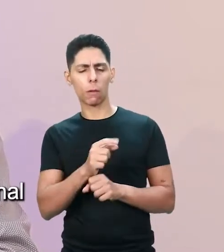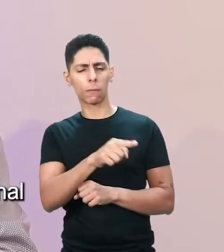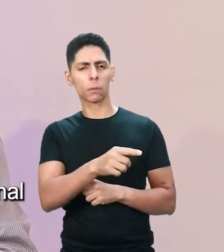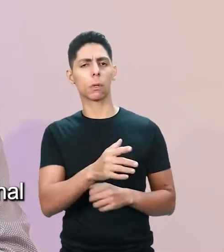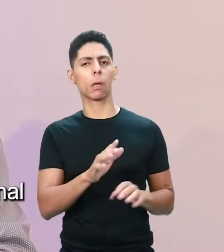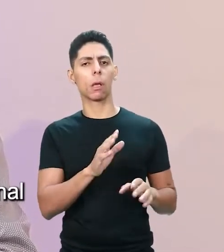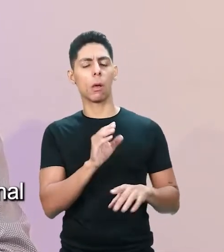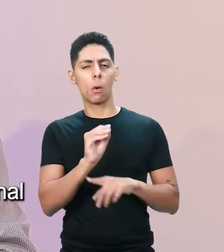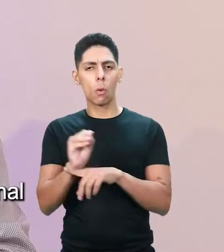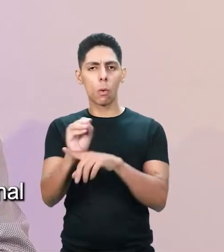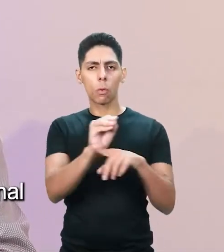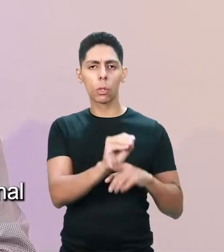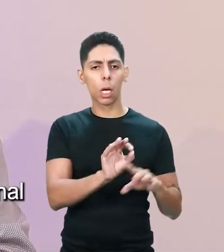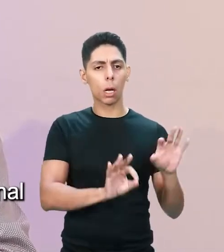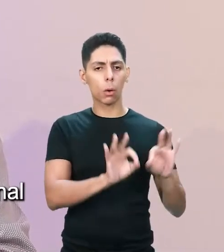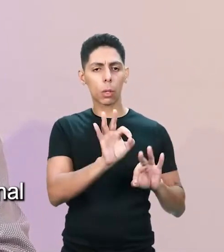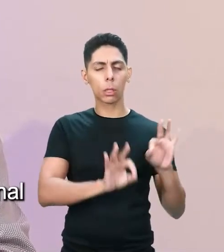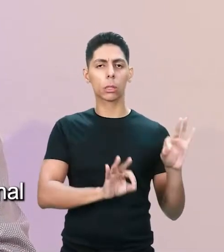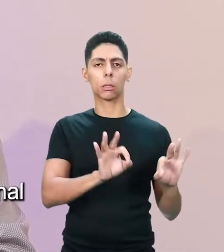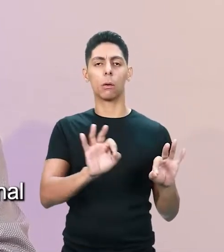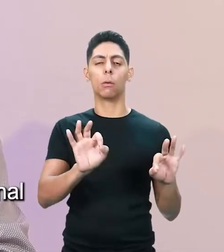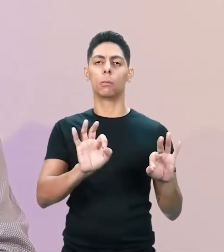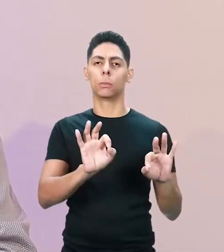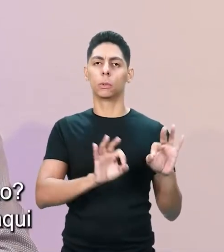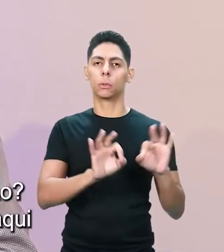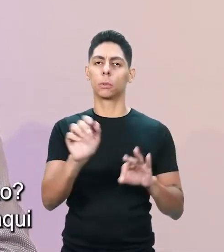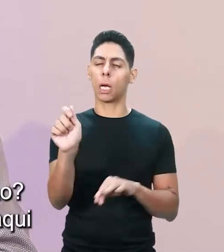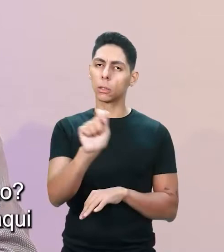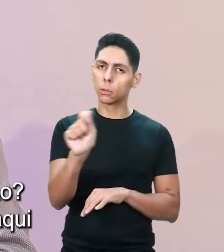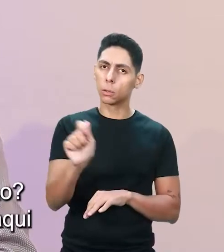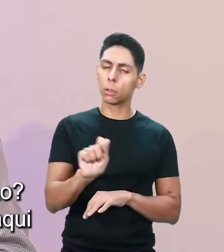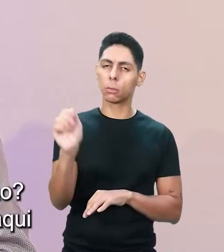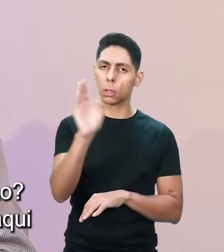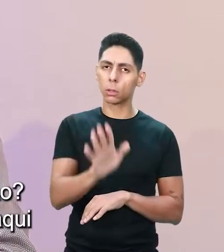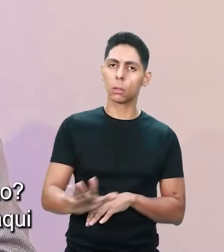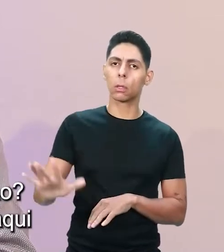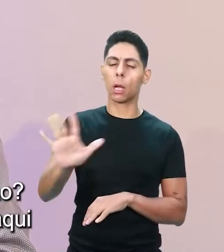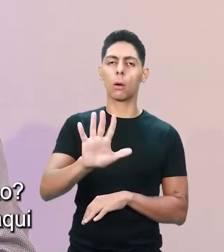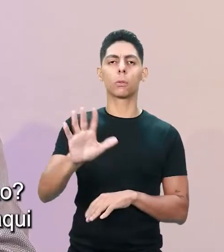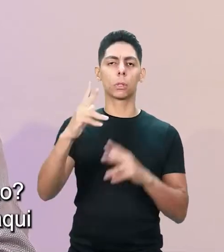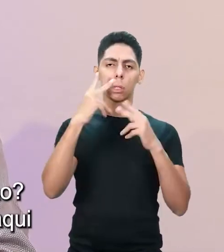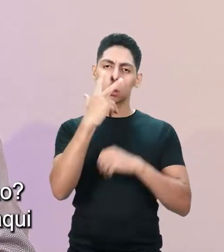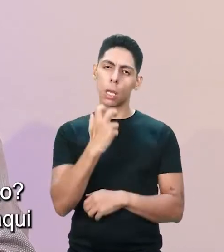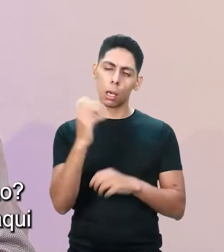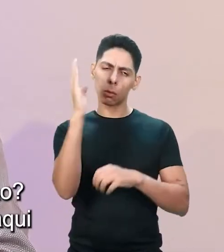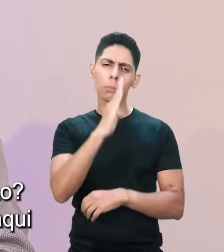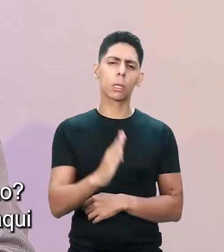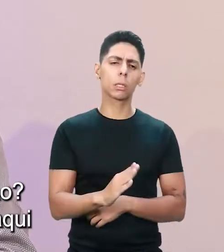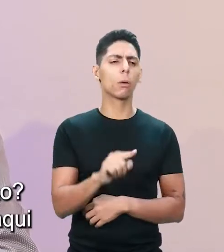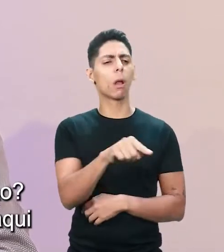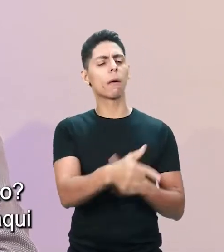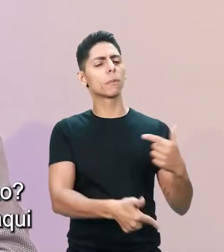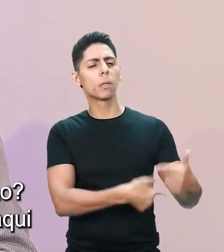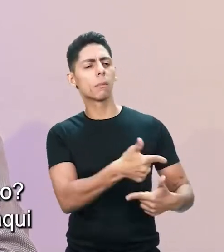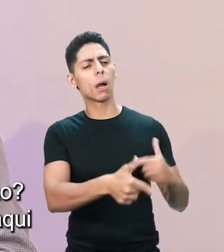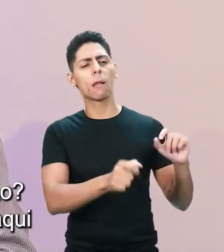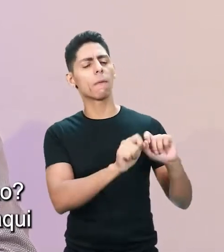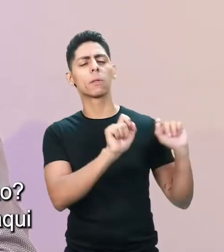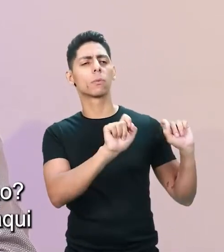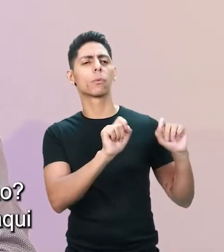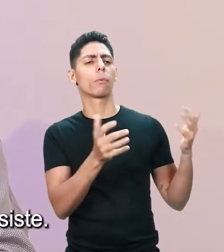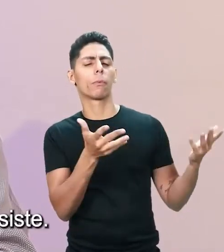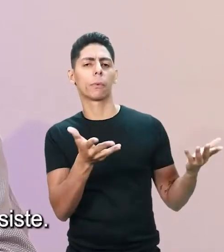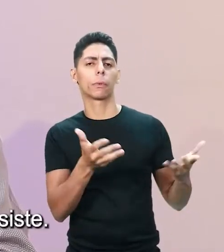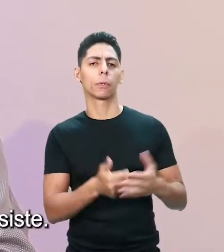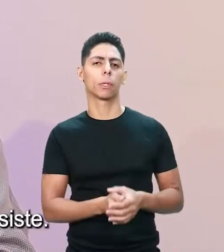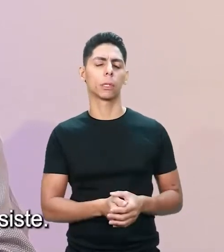da Organização Nacional dos Cegos do Brasil. O que é que o senhor faz lá na organização? Fala um pouquinho, já estamos